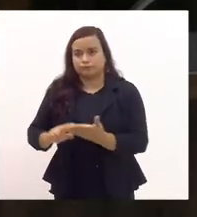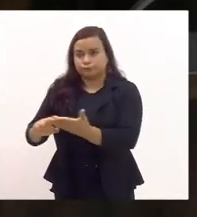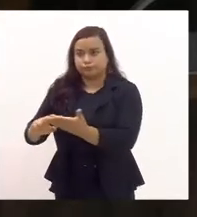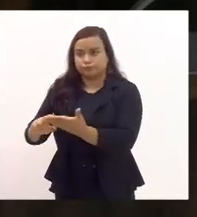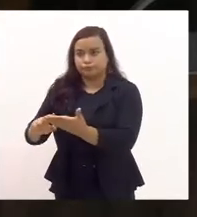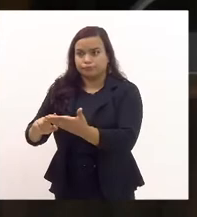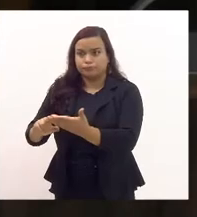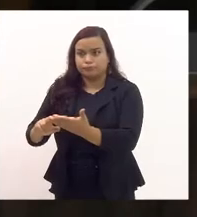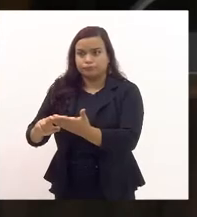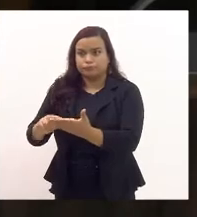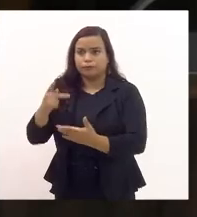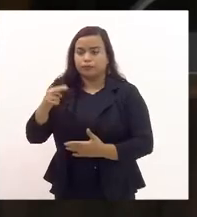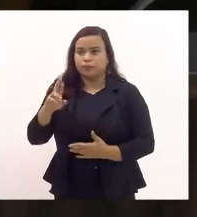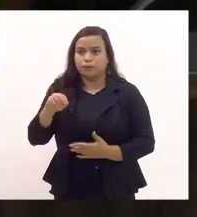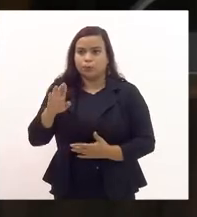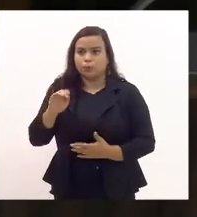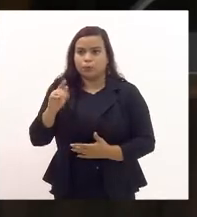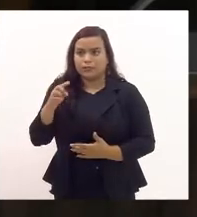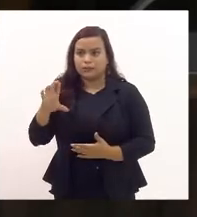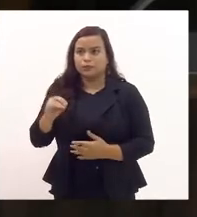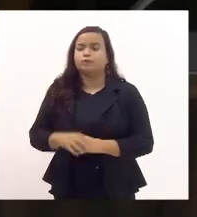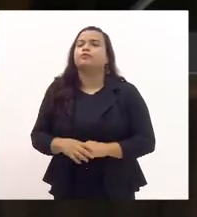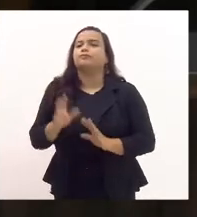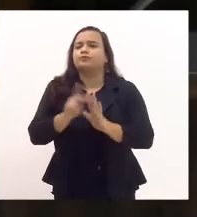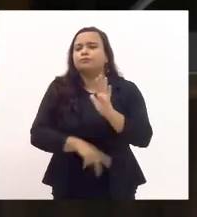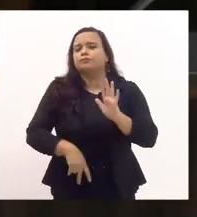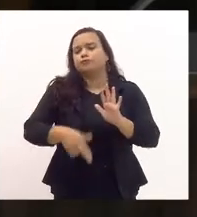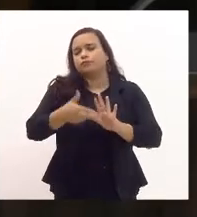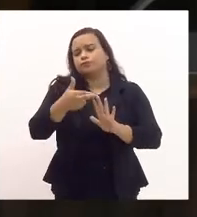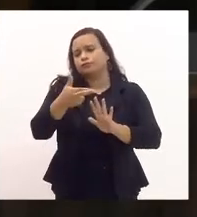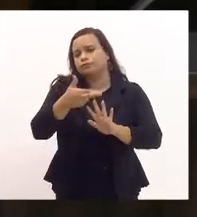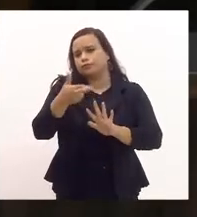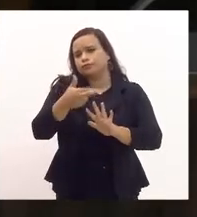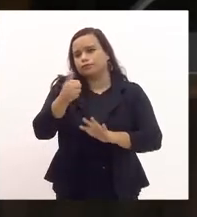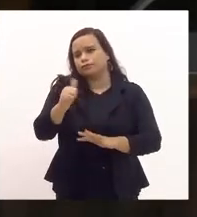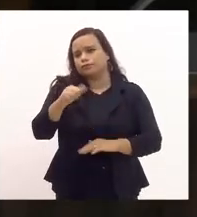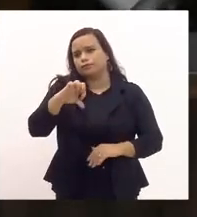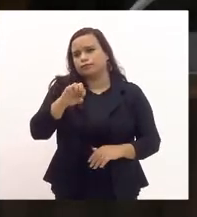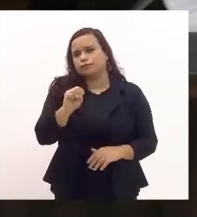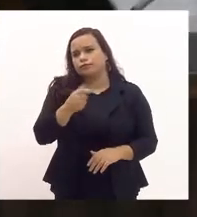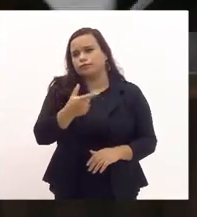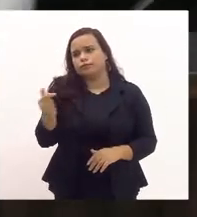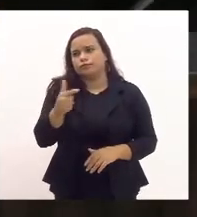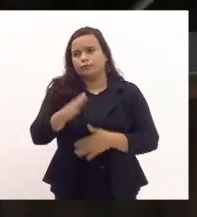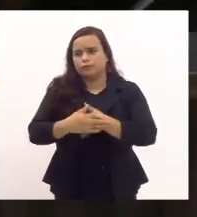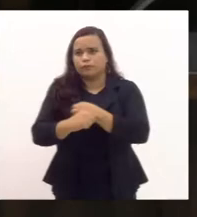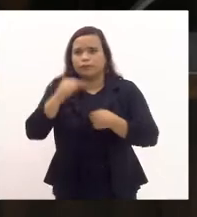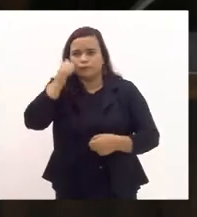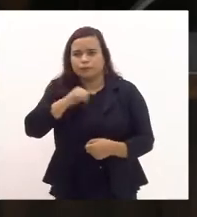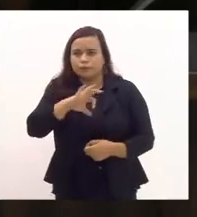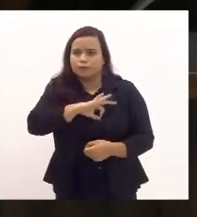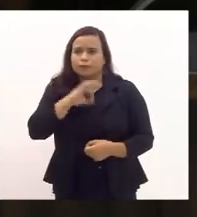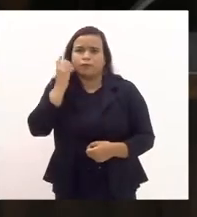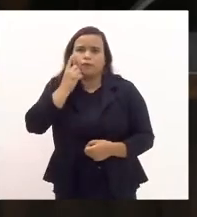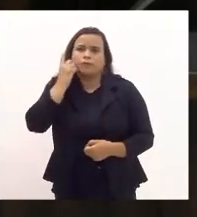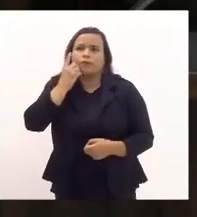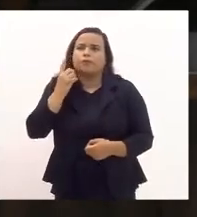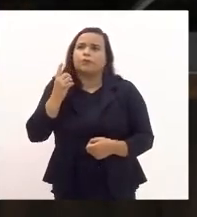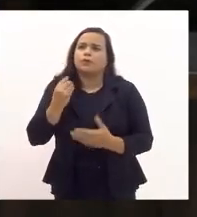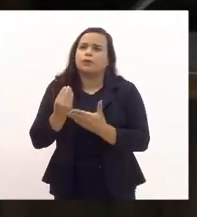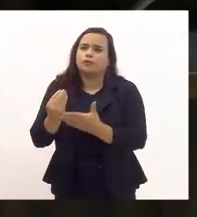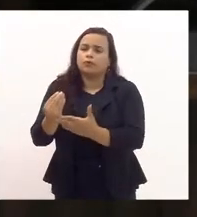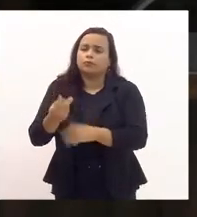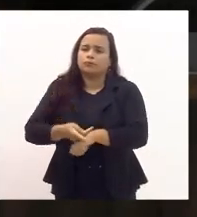vai ao a promulgação pode a solução 1198 de 22 de autoria deputada Martha Rocha concede o prêmio